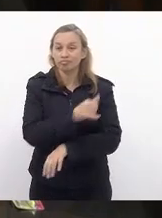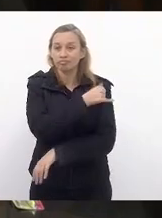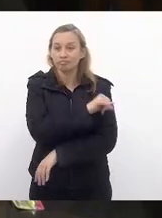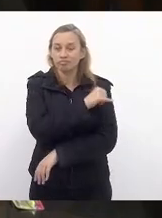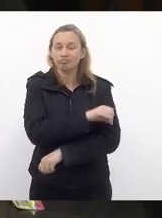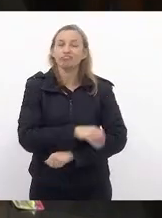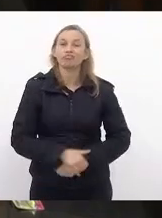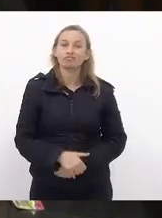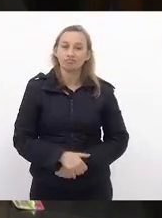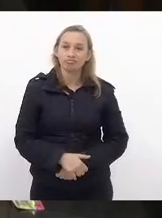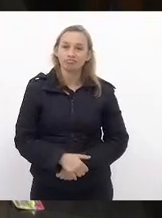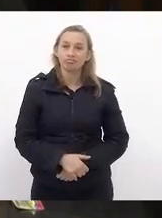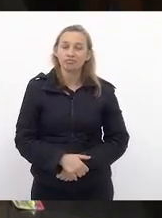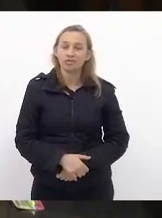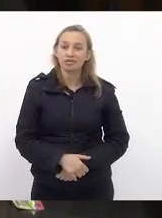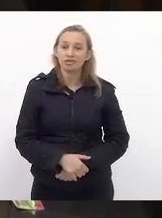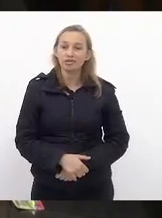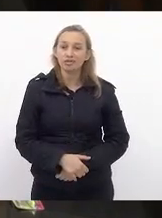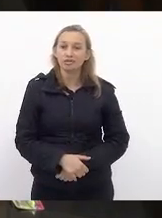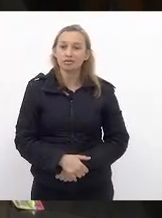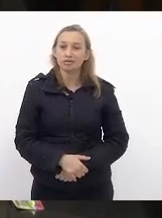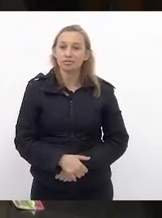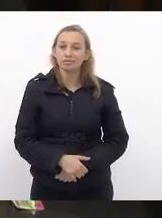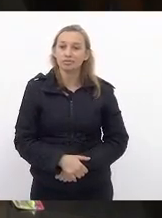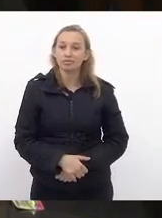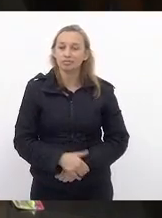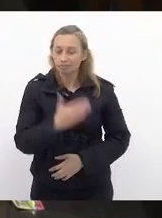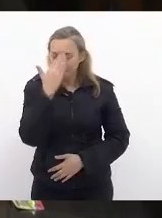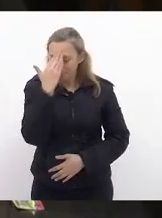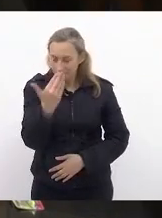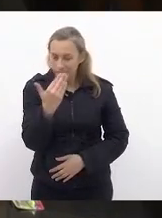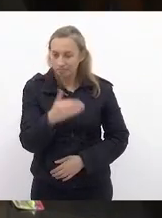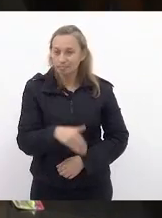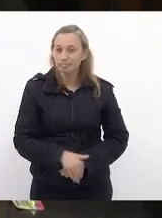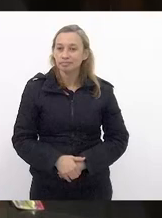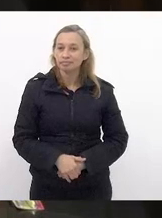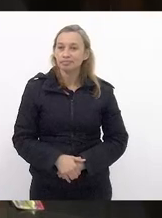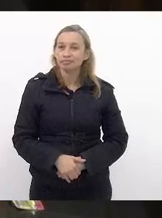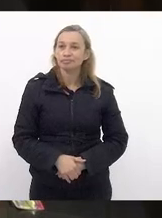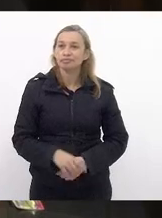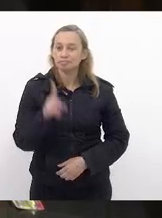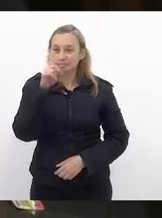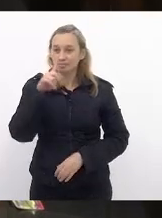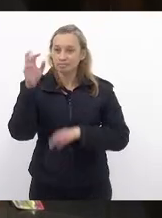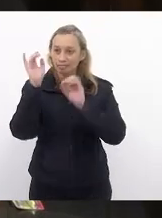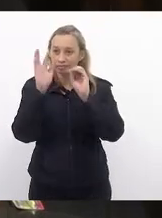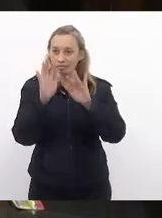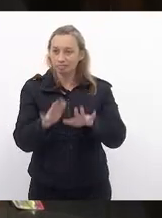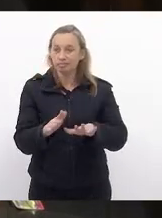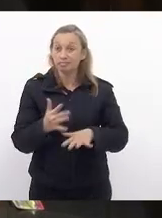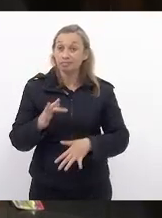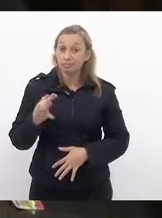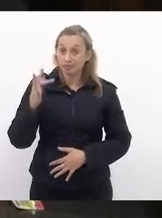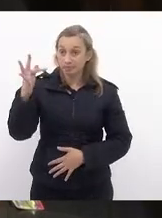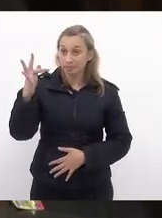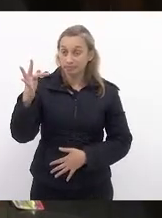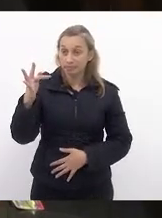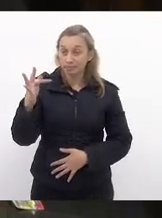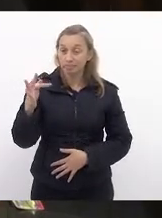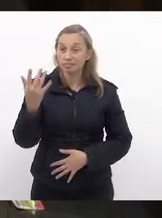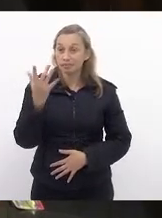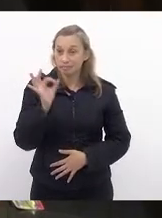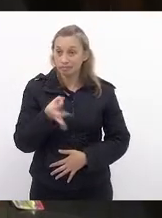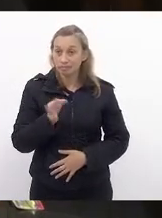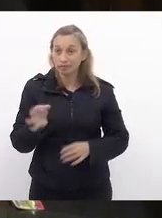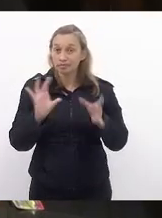do Rio de Janeiro é muito obrigado fiquem com Deus e muito em breve nós vamos